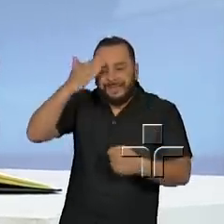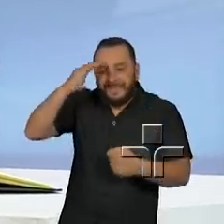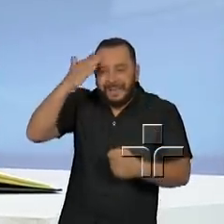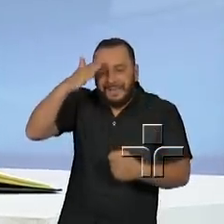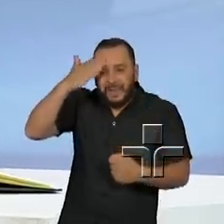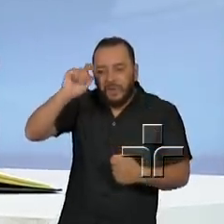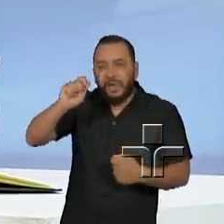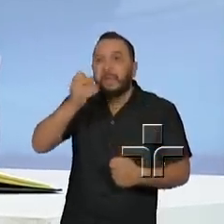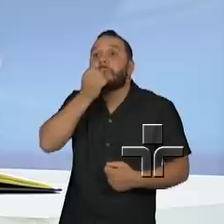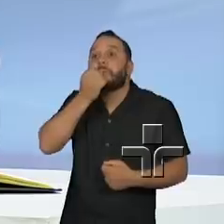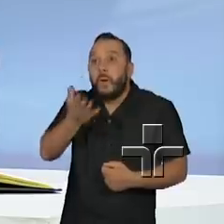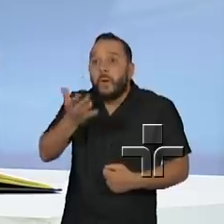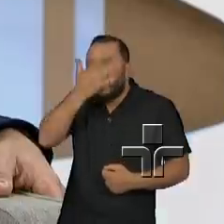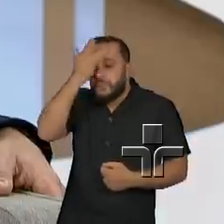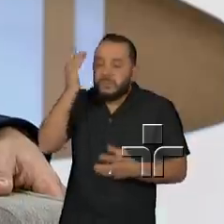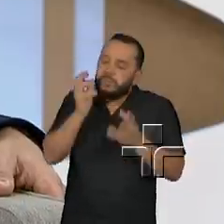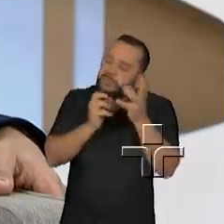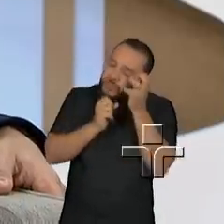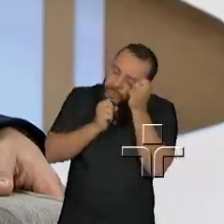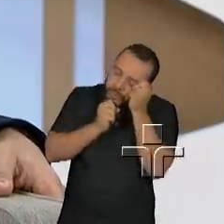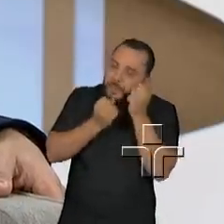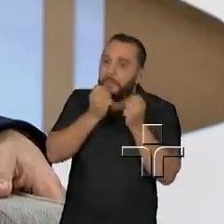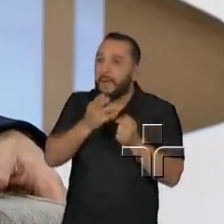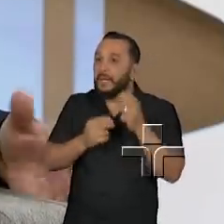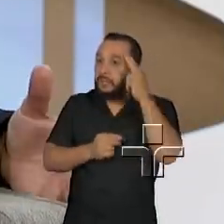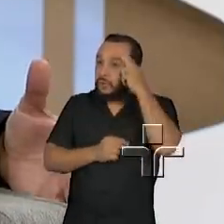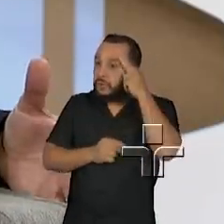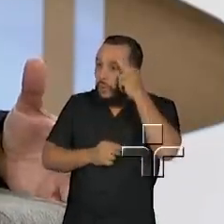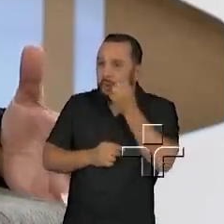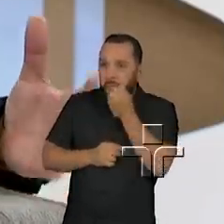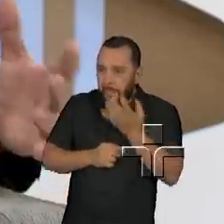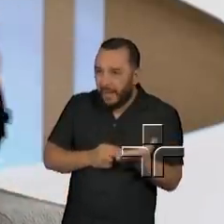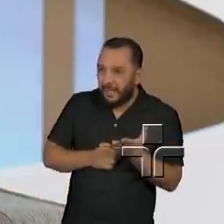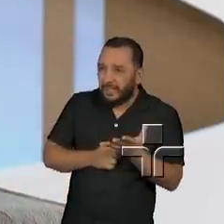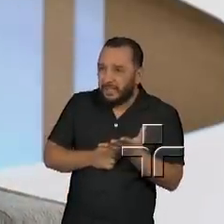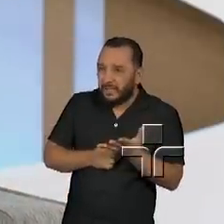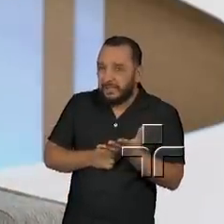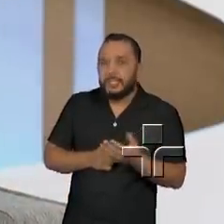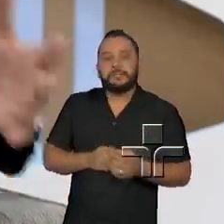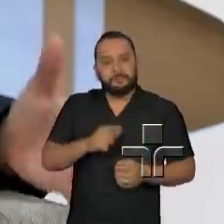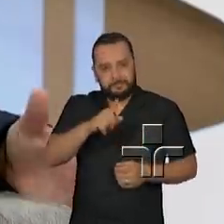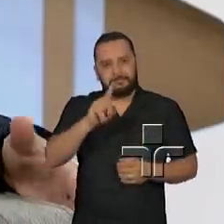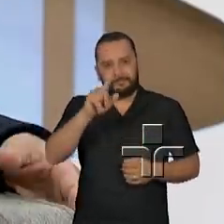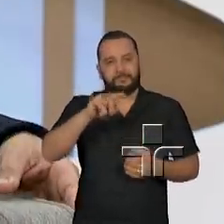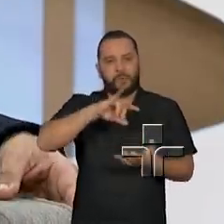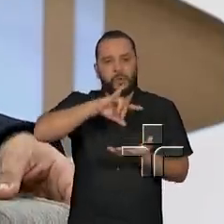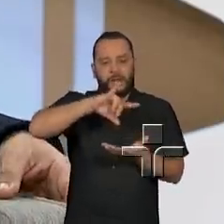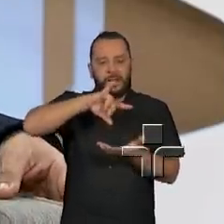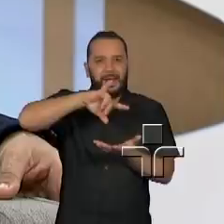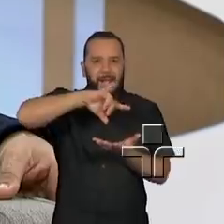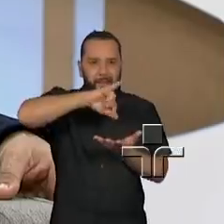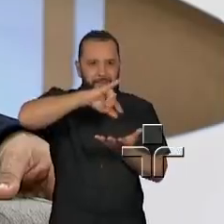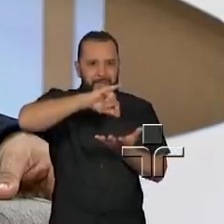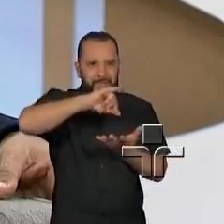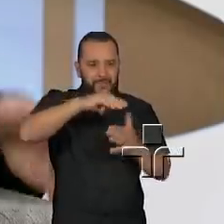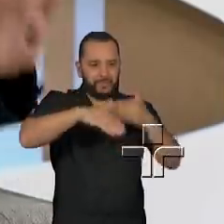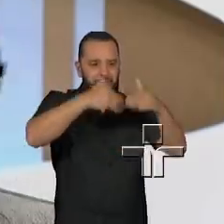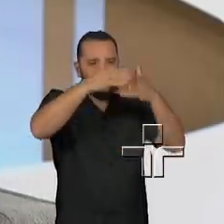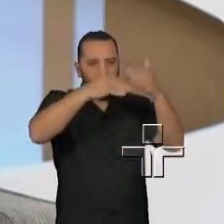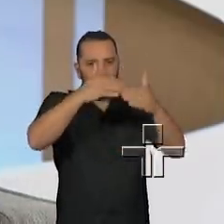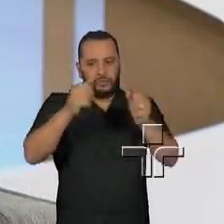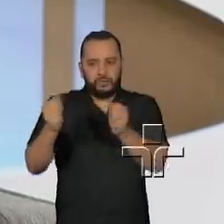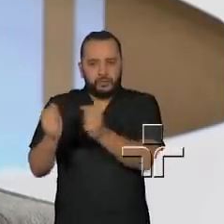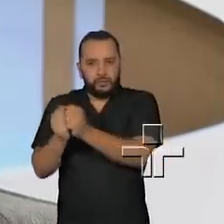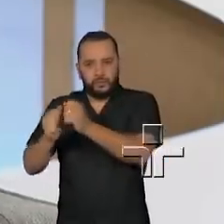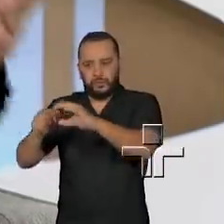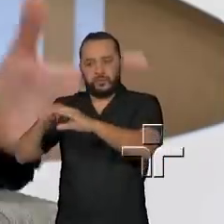bem e sonhem bem? O capitalismo, que se desenvolveu para e passo com a ciência, ele não, nem na ciência nem